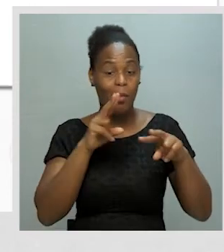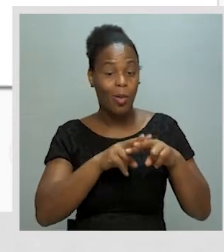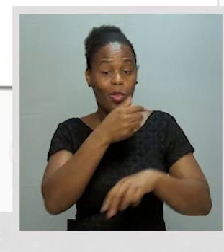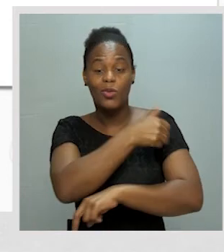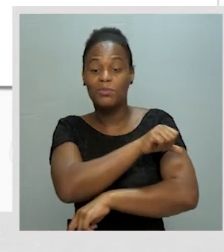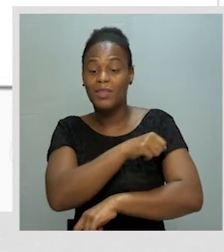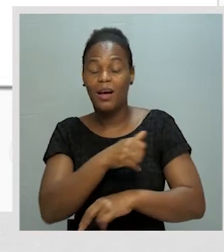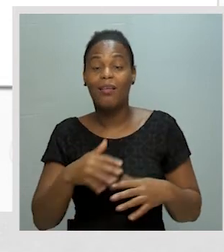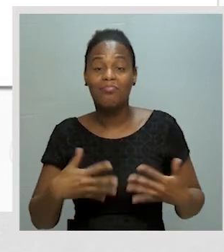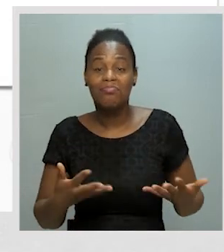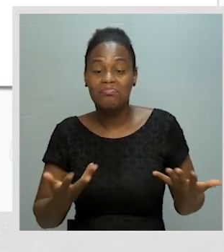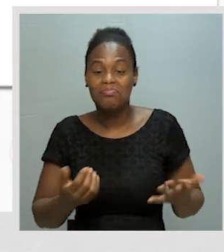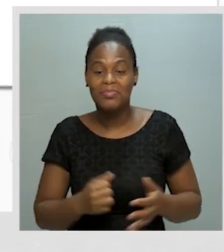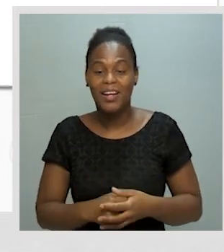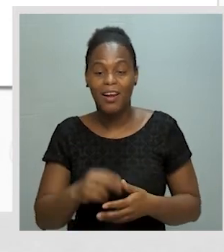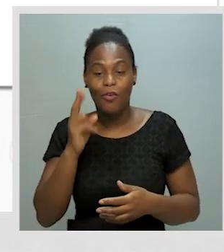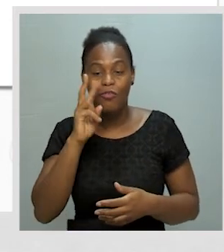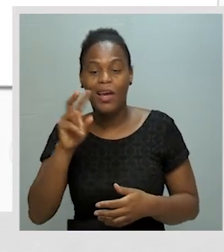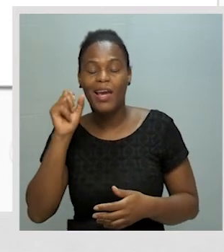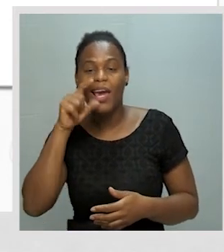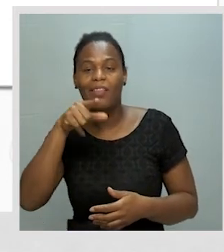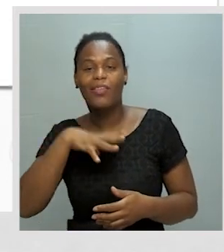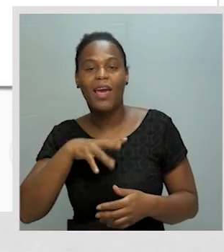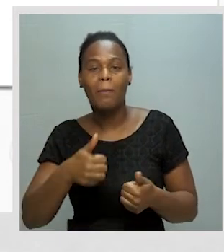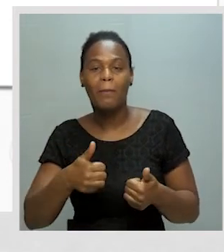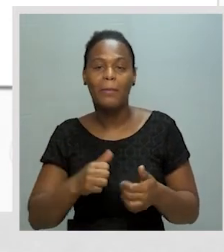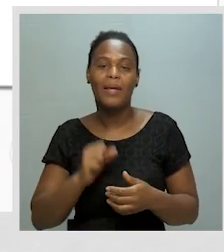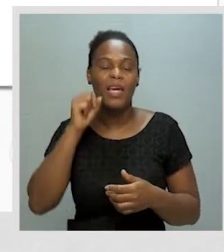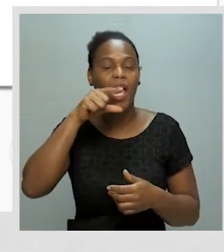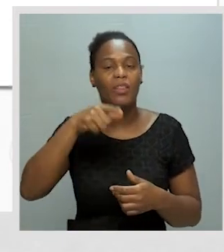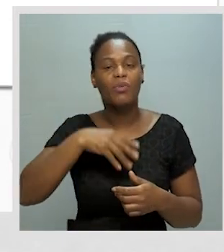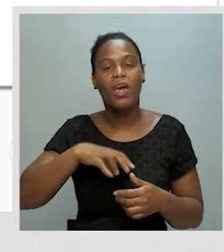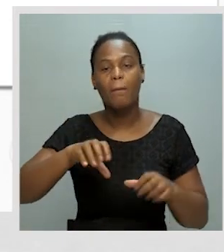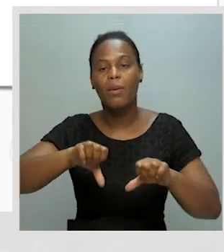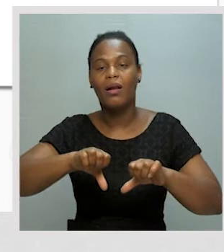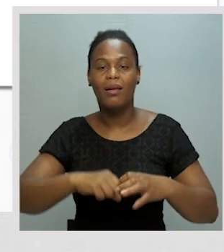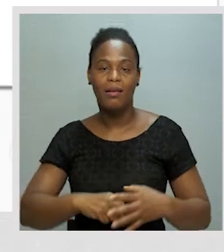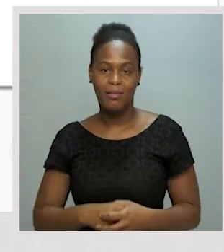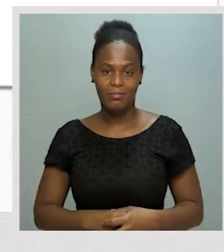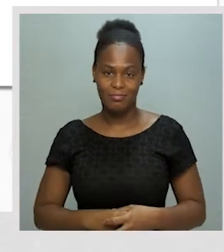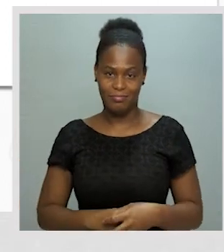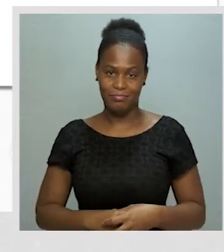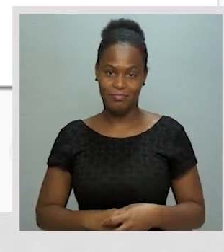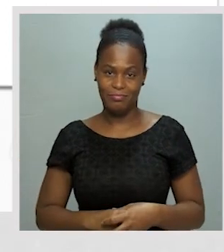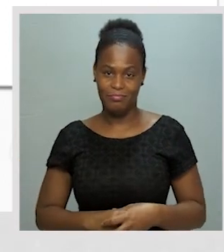e no hospital, vês quem te quer bem e quem te quer mal.